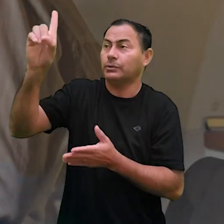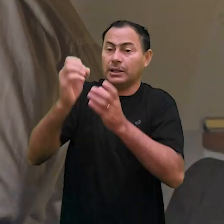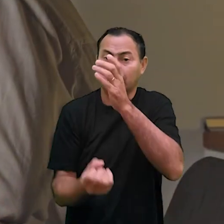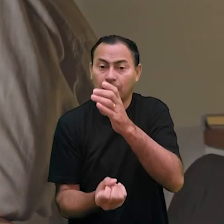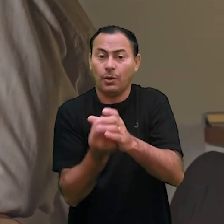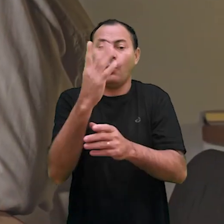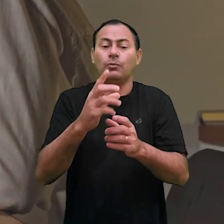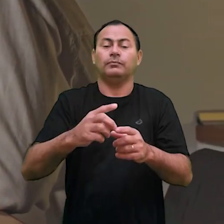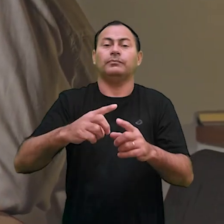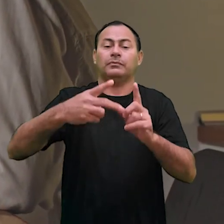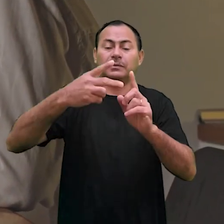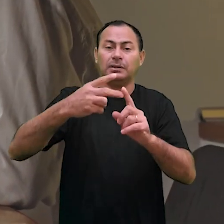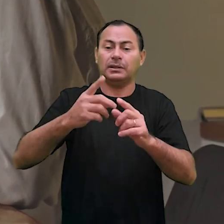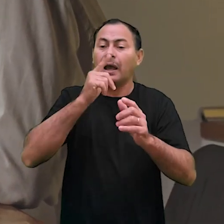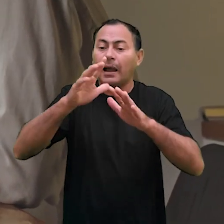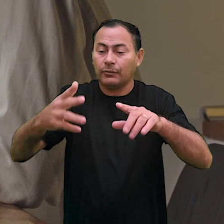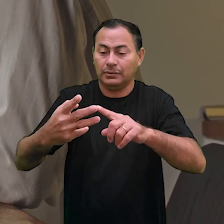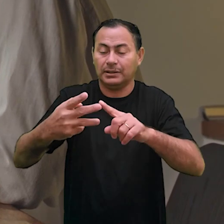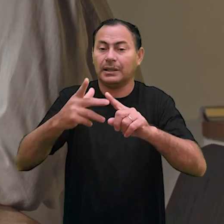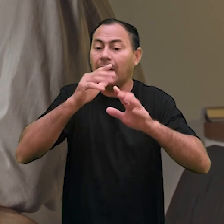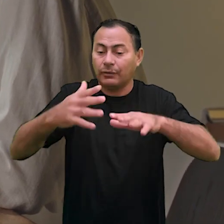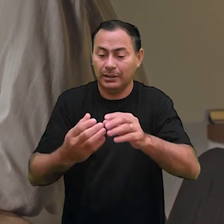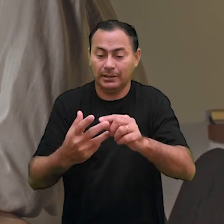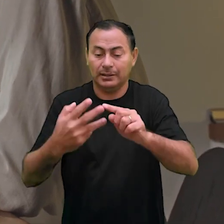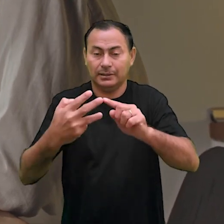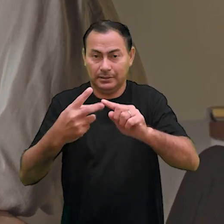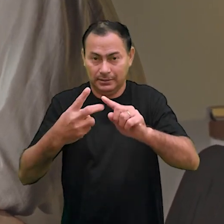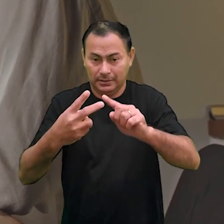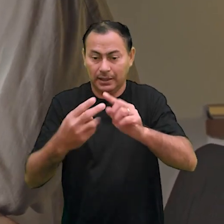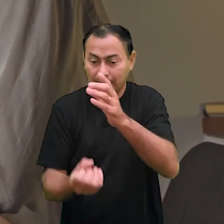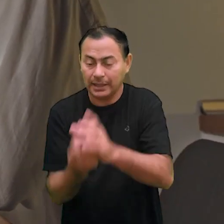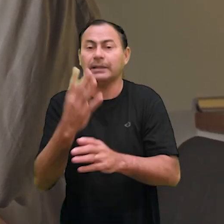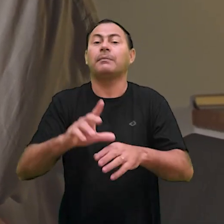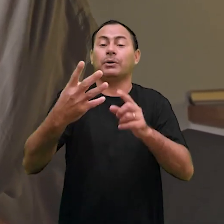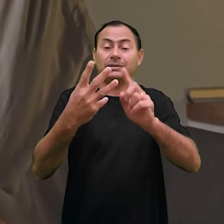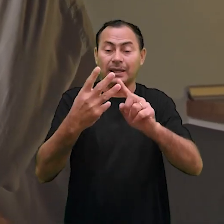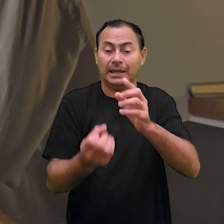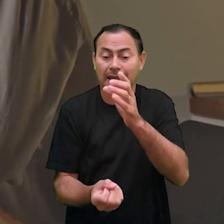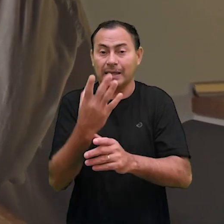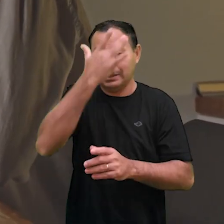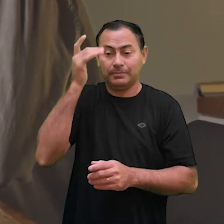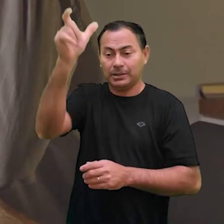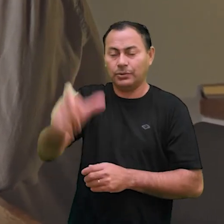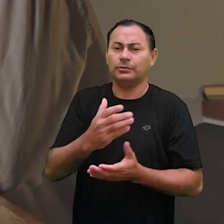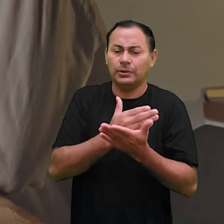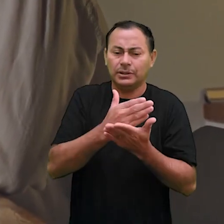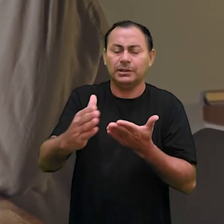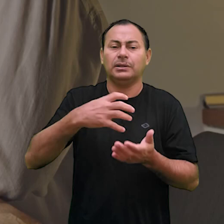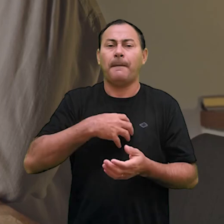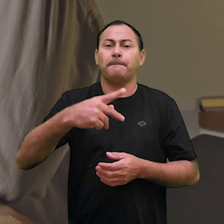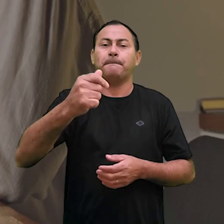criação. No princípio Deus criou, e depois na água ele cria, e depois ele cria o homem.